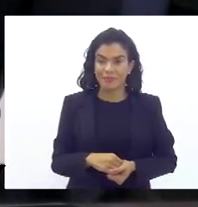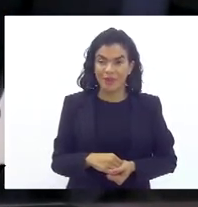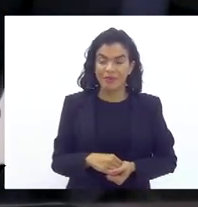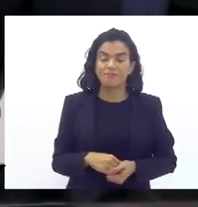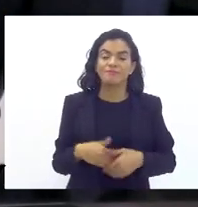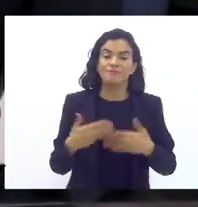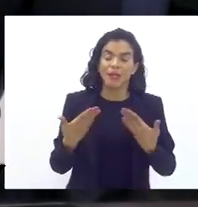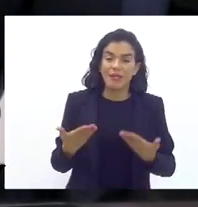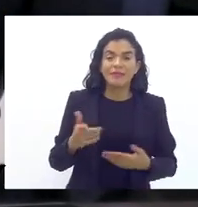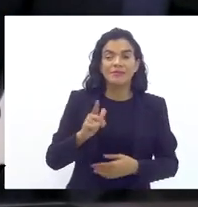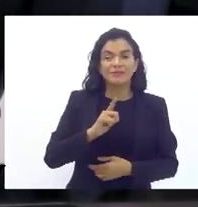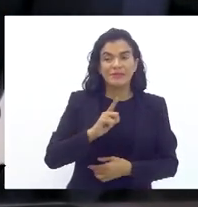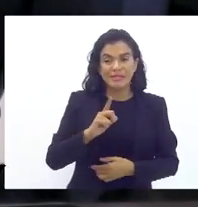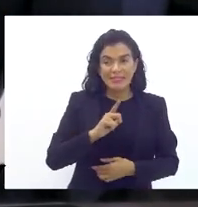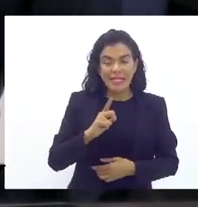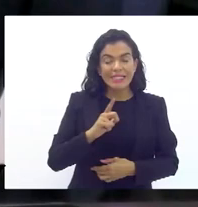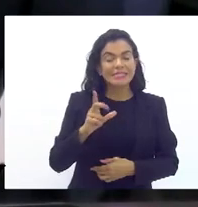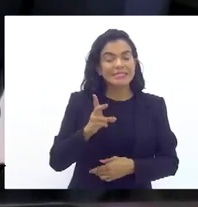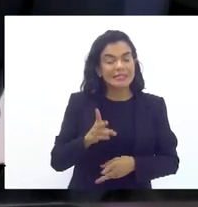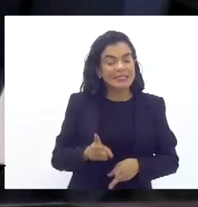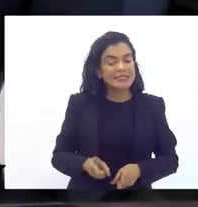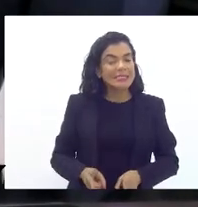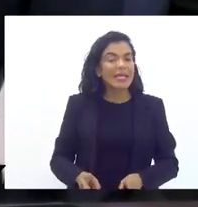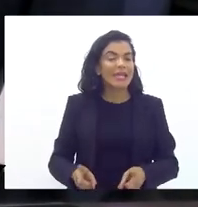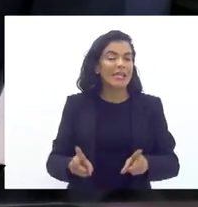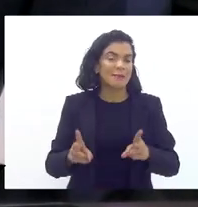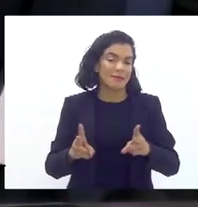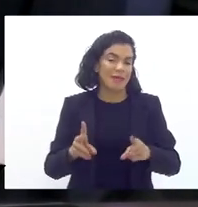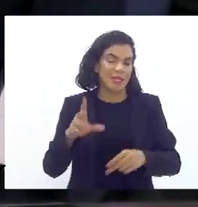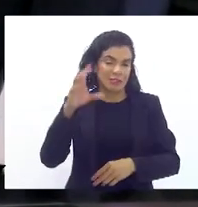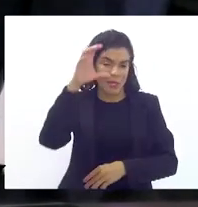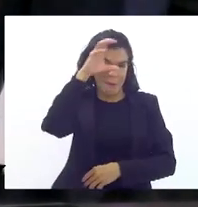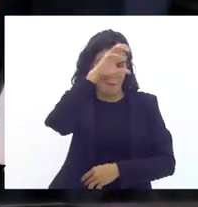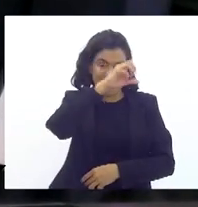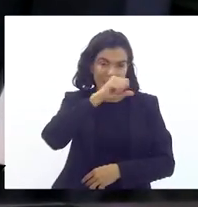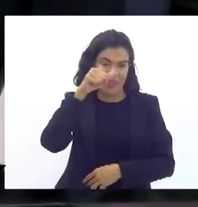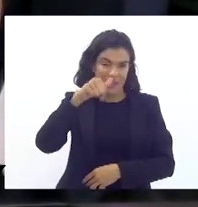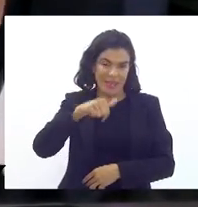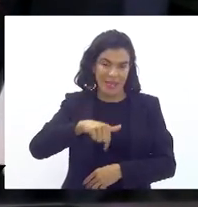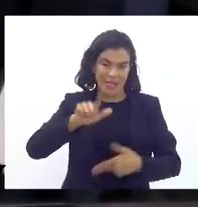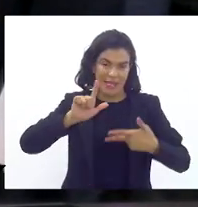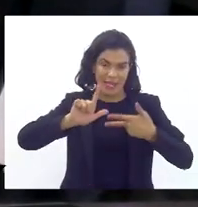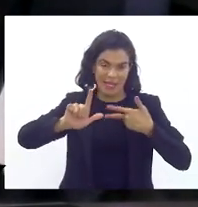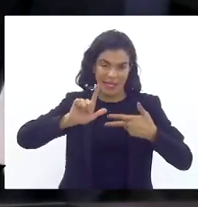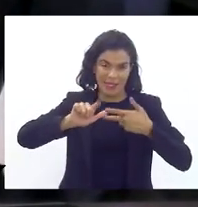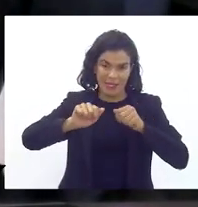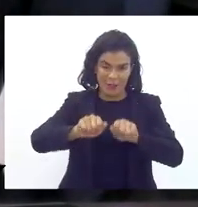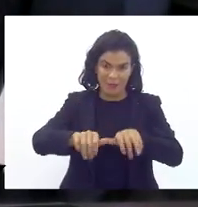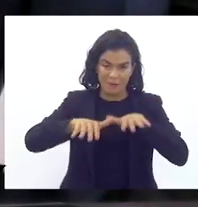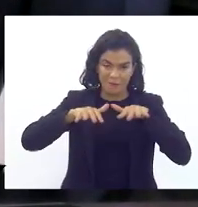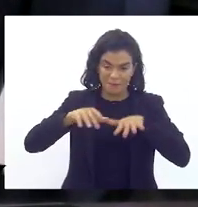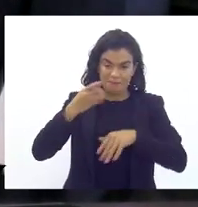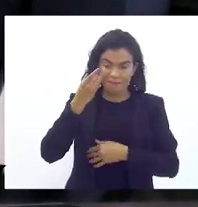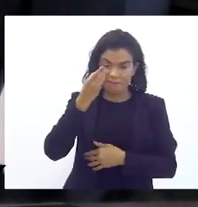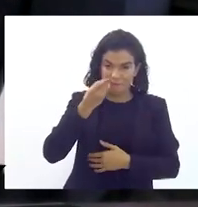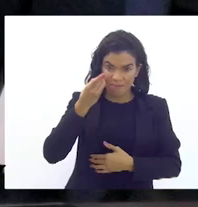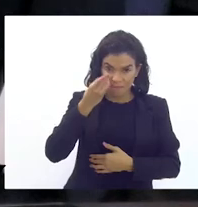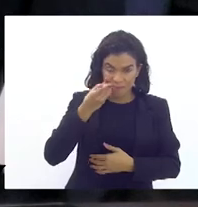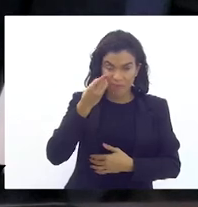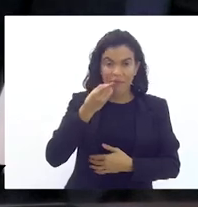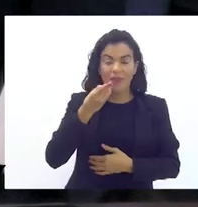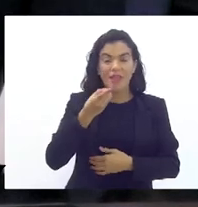tem sempre uma máxima que a gente aprende quando chega aqui no Parlamento deputada Renata e vai fazer